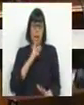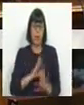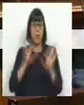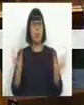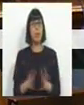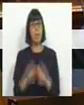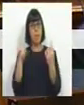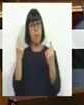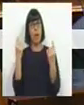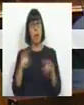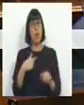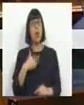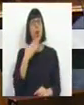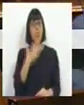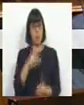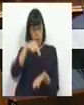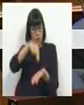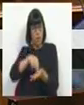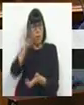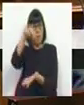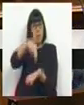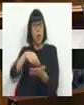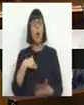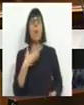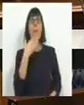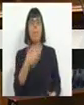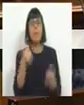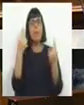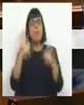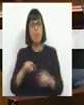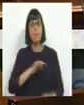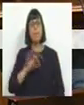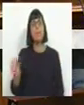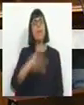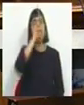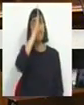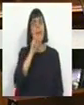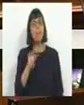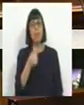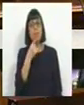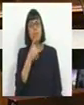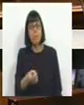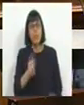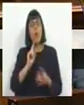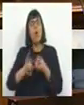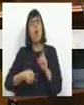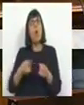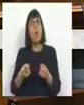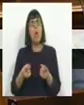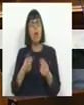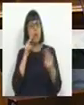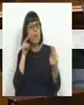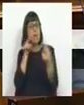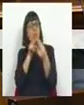responder. A única coisa que eu pedi ali naquela tribuna foi que o Sr. Primeiro-Ministro dissesse o que é que foi